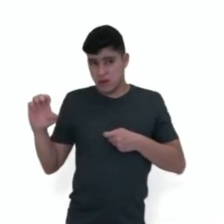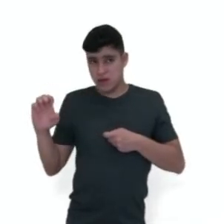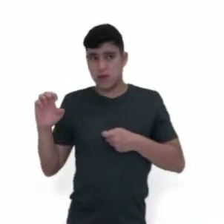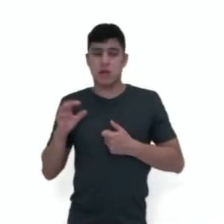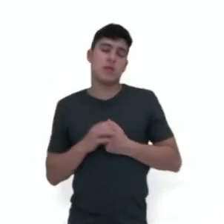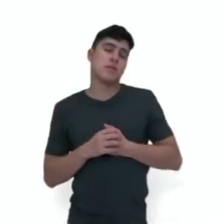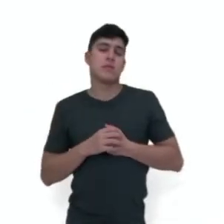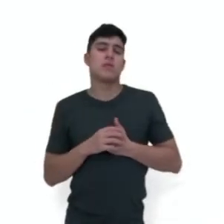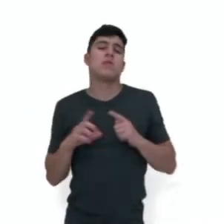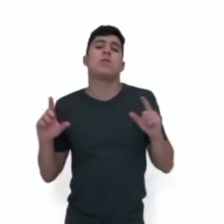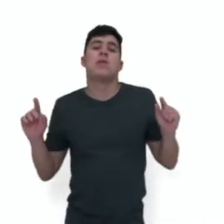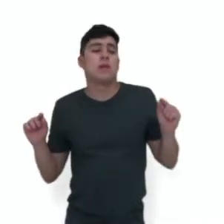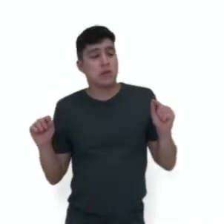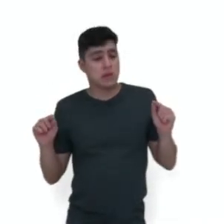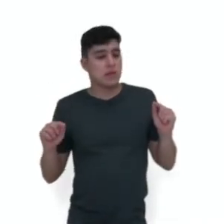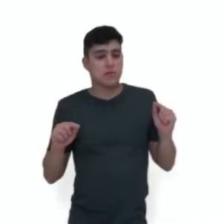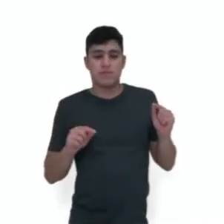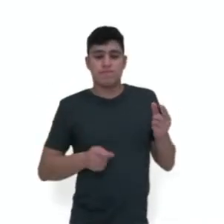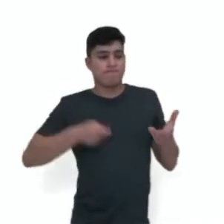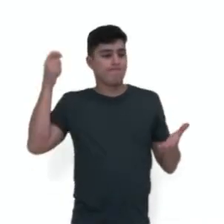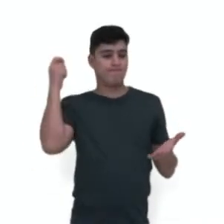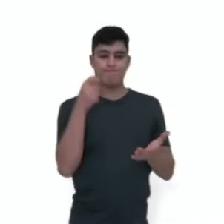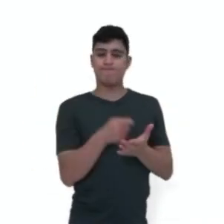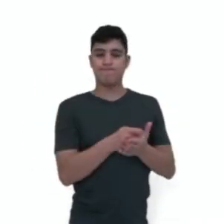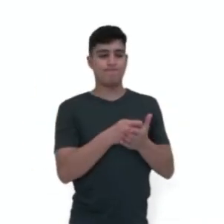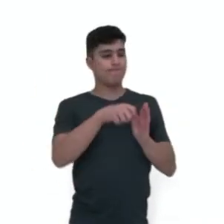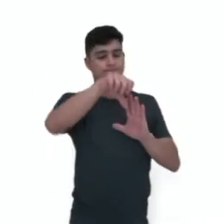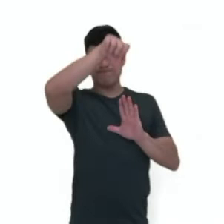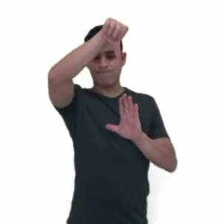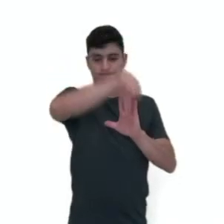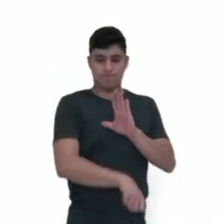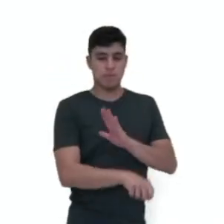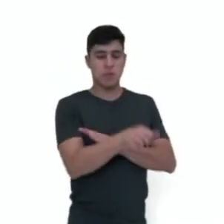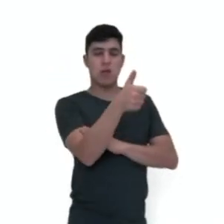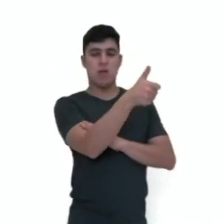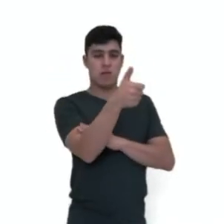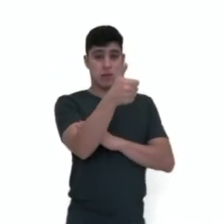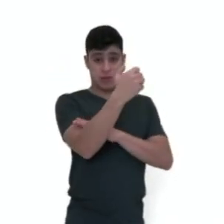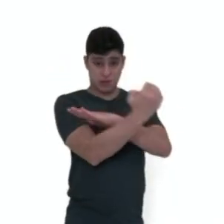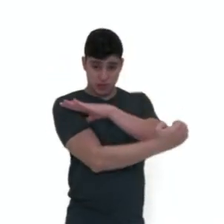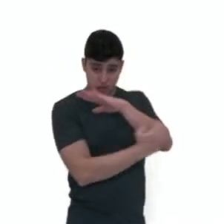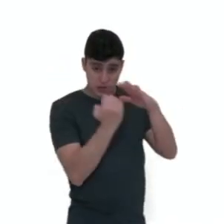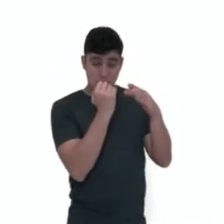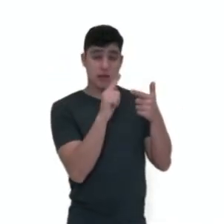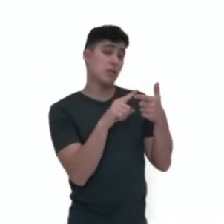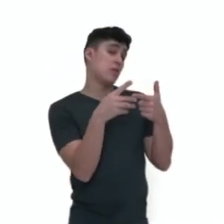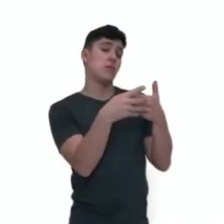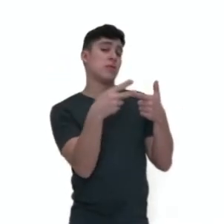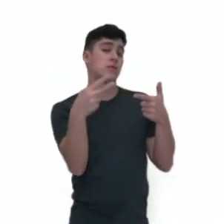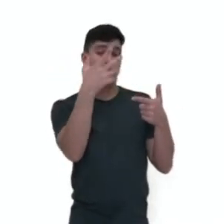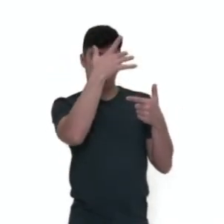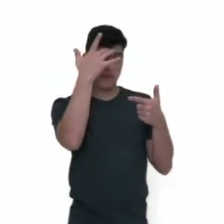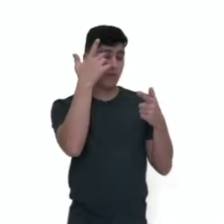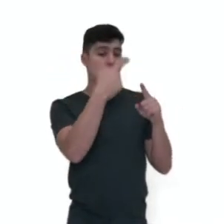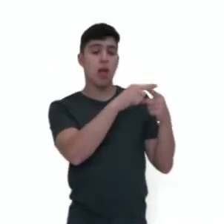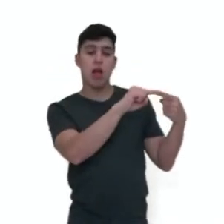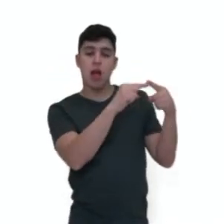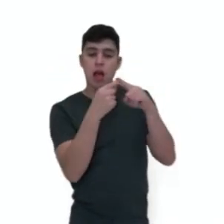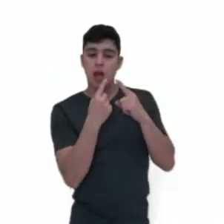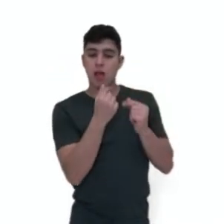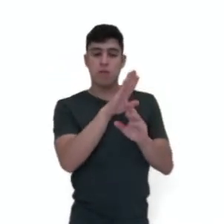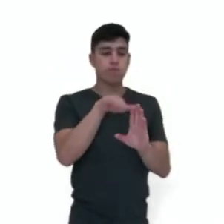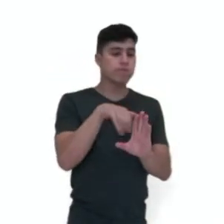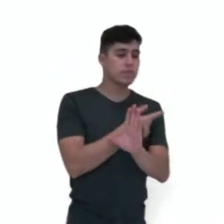CADE, condenou nesta segunda-feira 11 empresas e 42 pessoas pela formação de cartel em